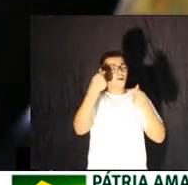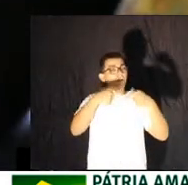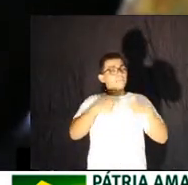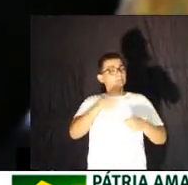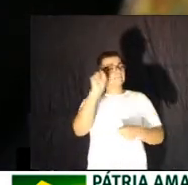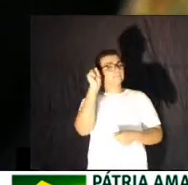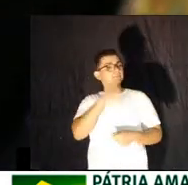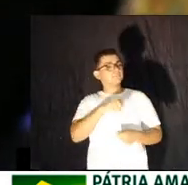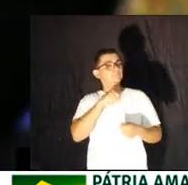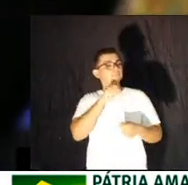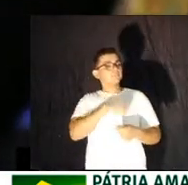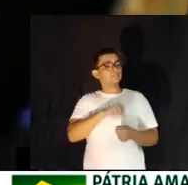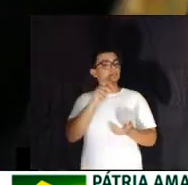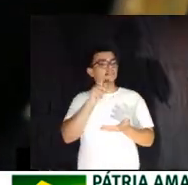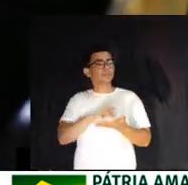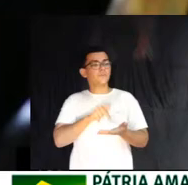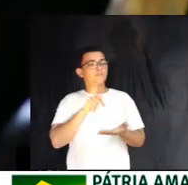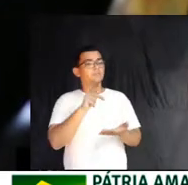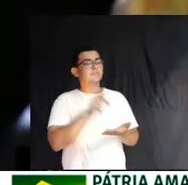é preciso